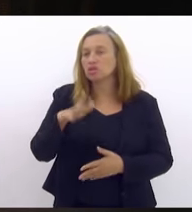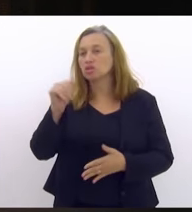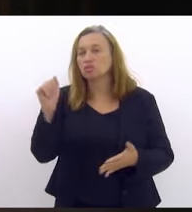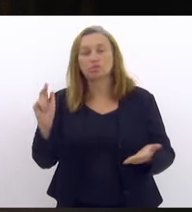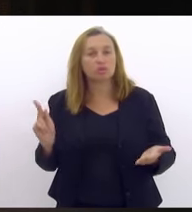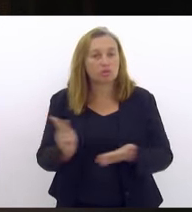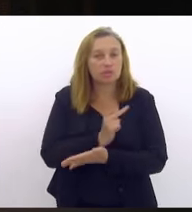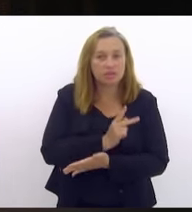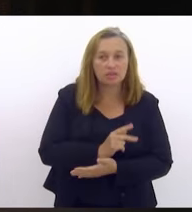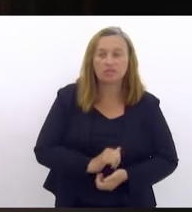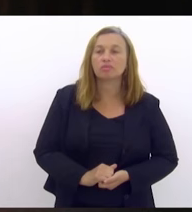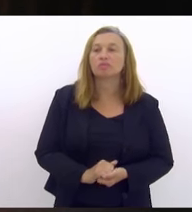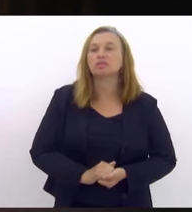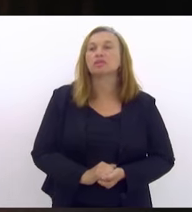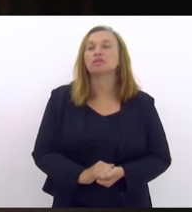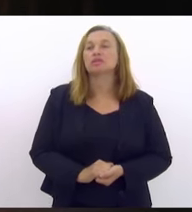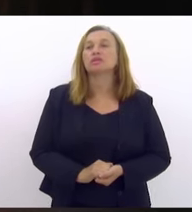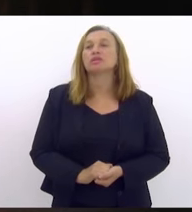aconteceram.